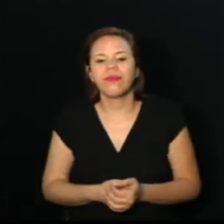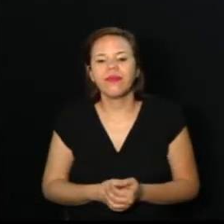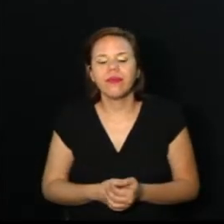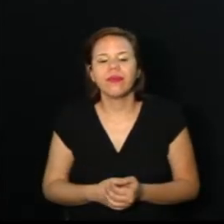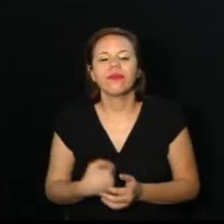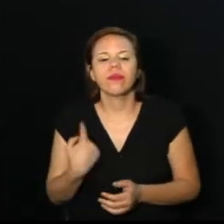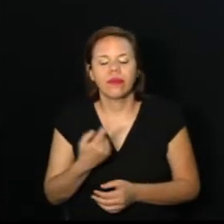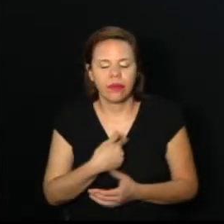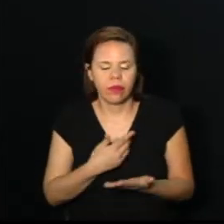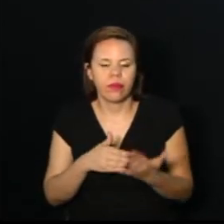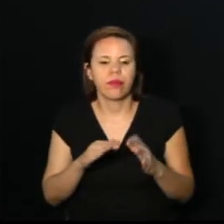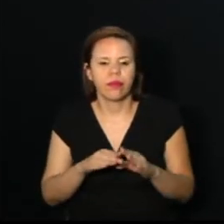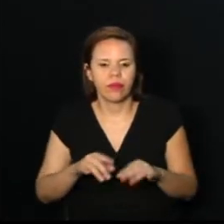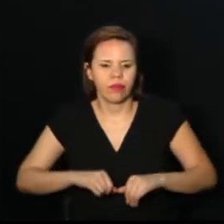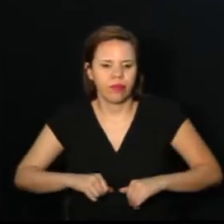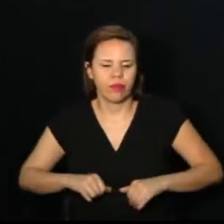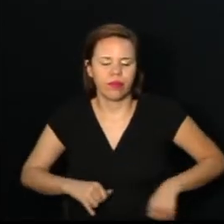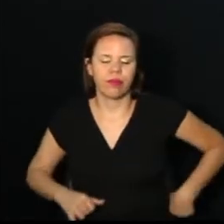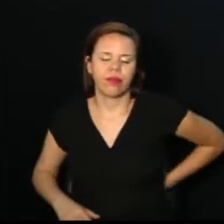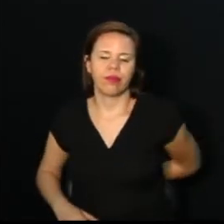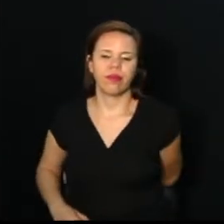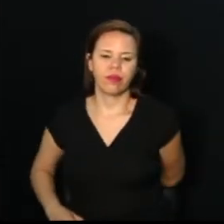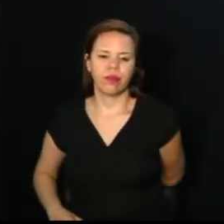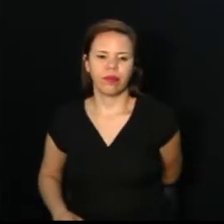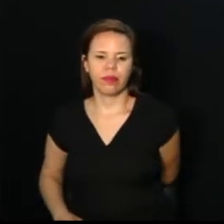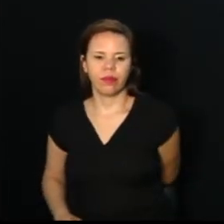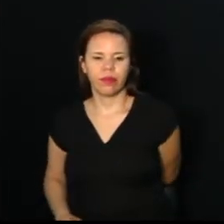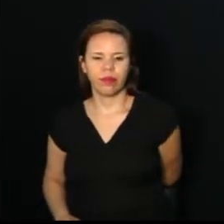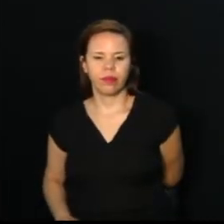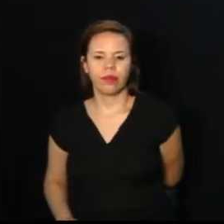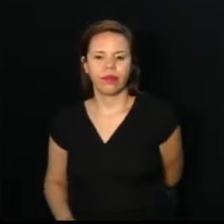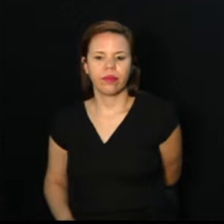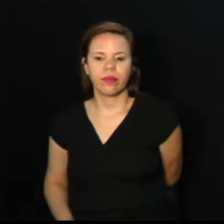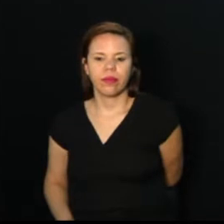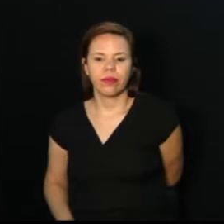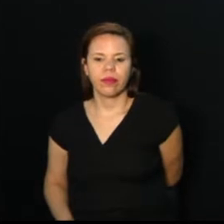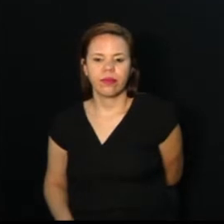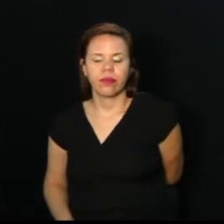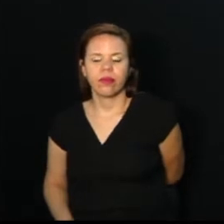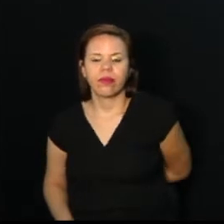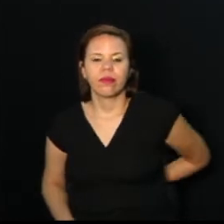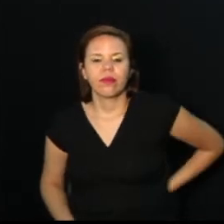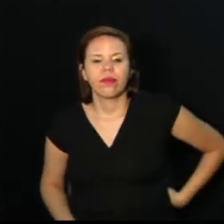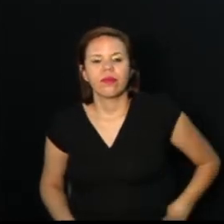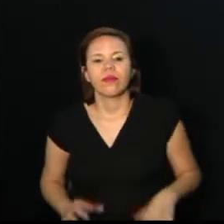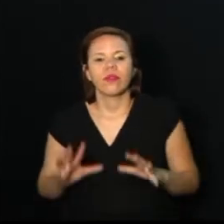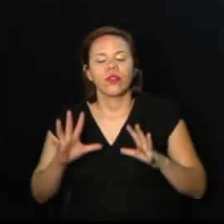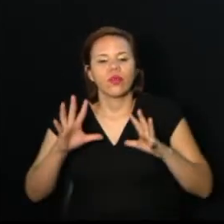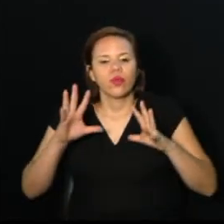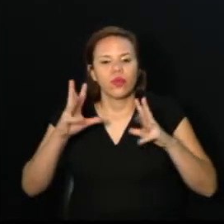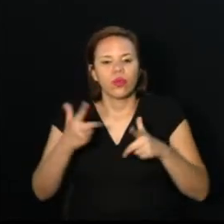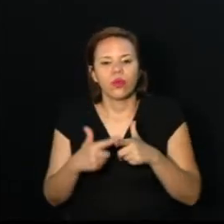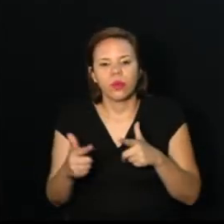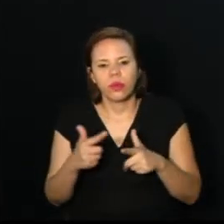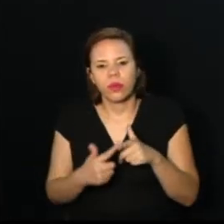que a nossa escola sofre. todas as dificuldades ou